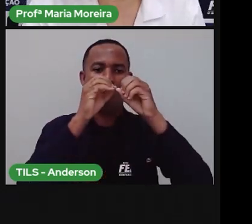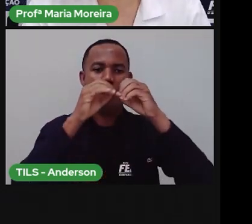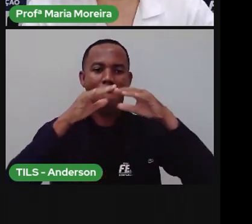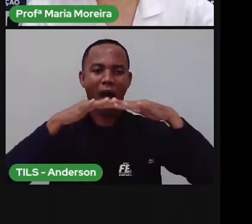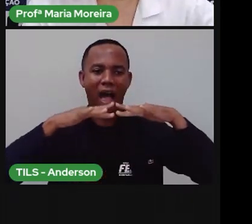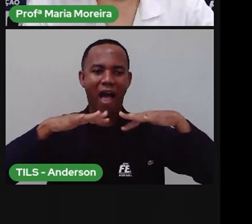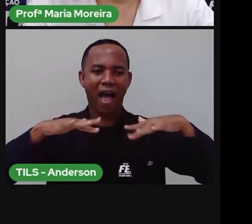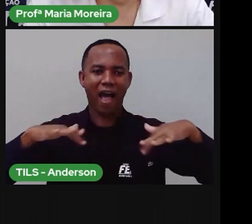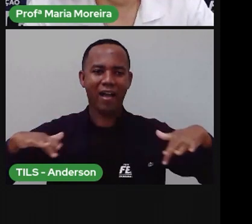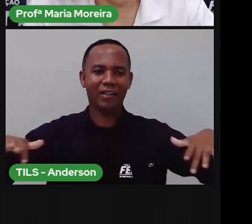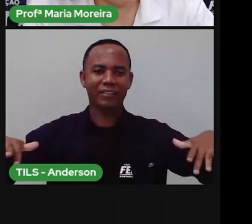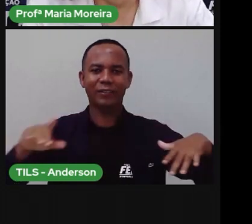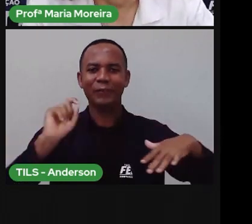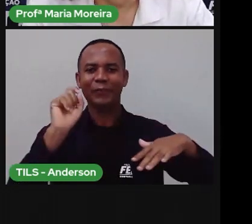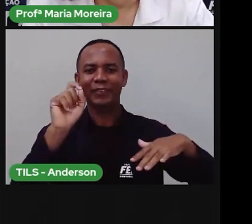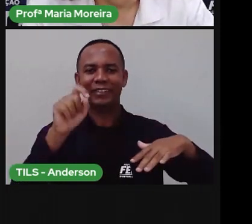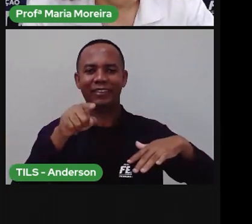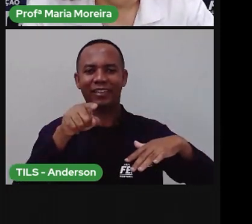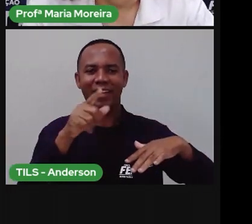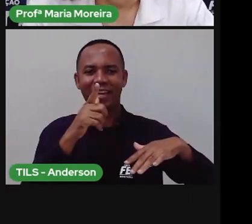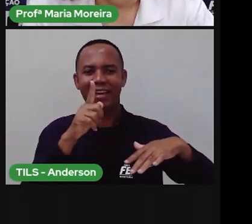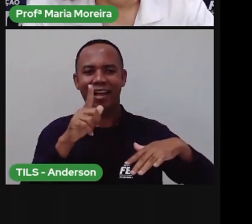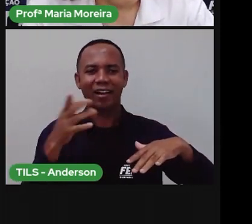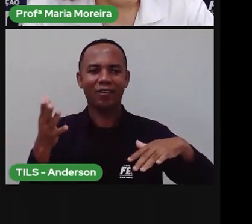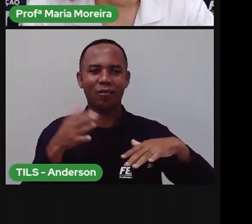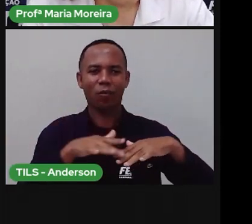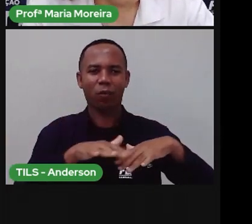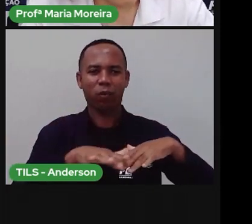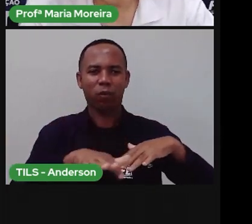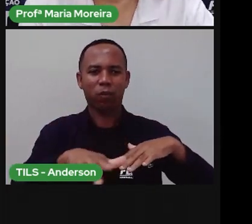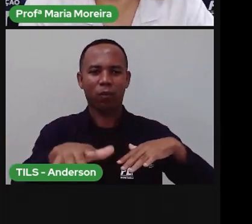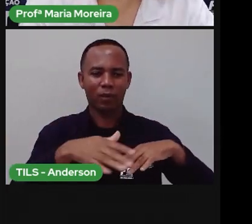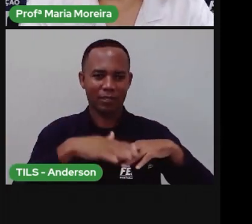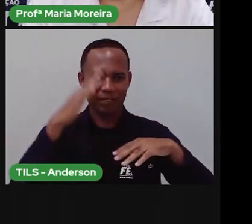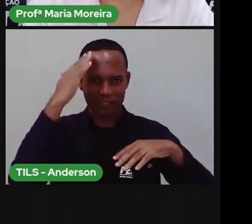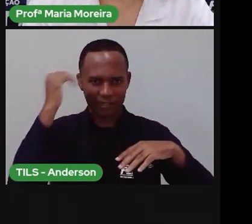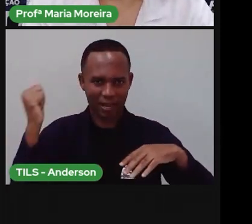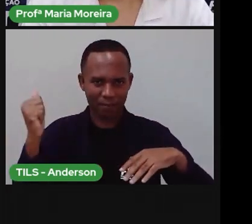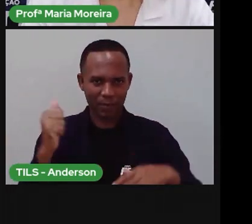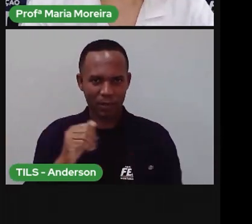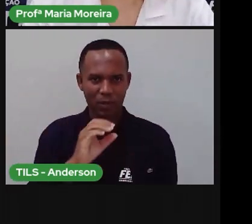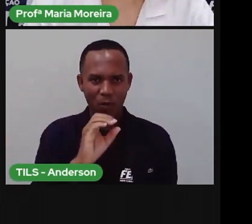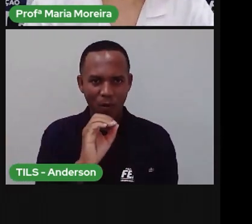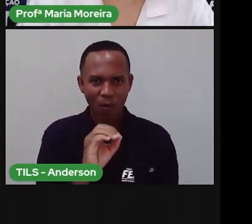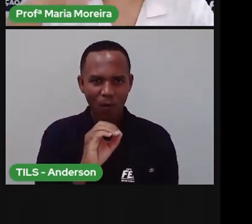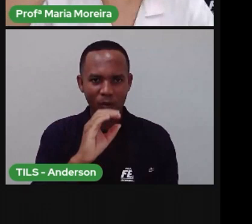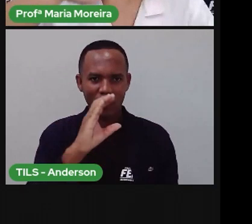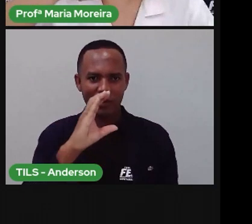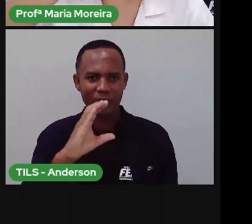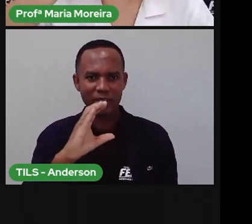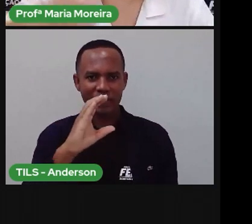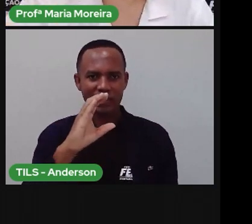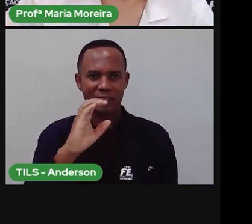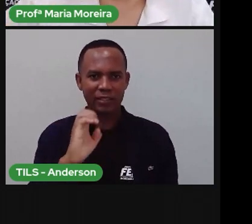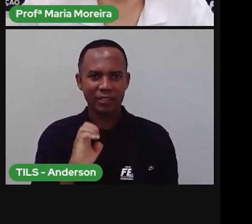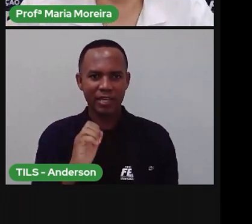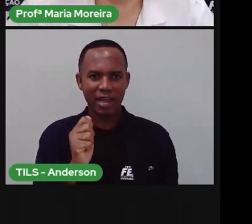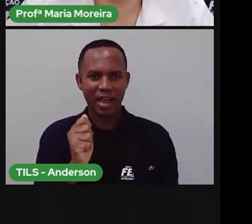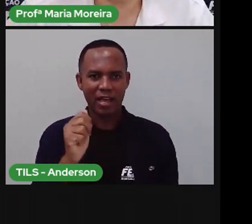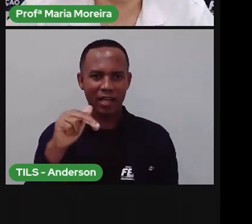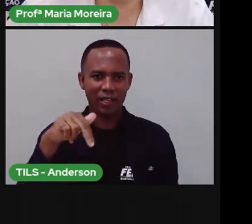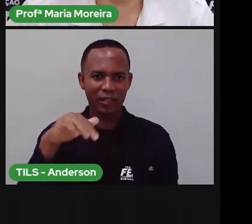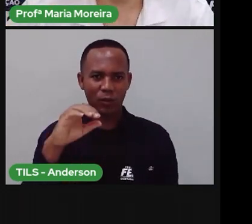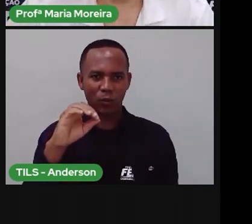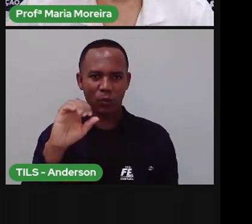oceanos. Você sabe o que é um oceano? E aí, sabem ou não sabem? Para quem sabe, joinha, parabéns